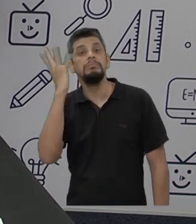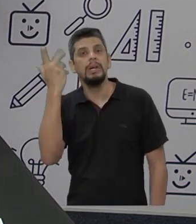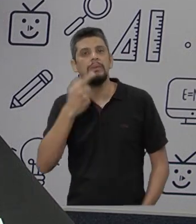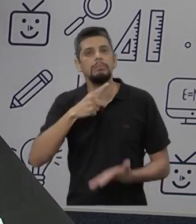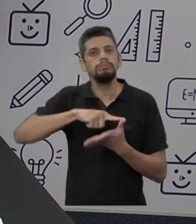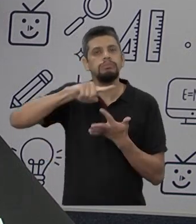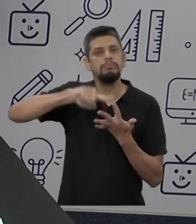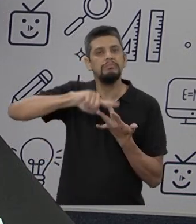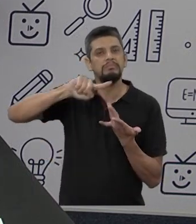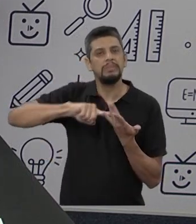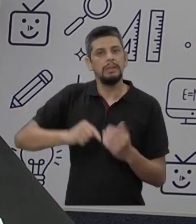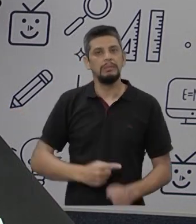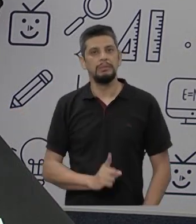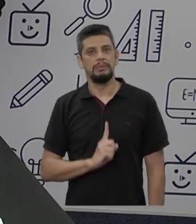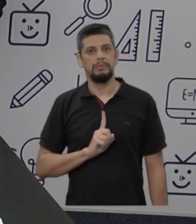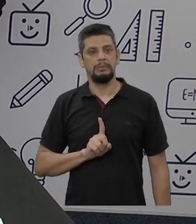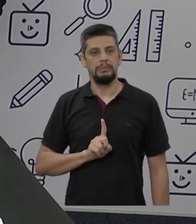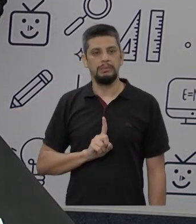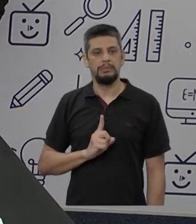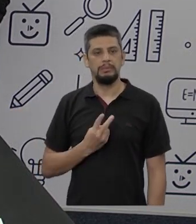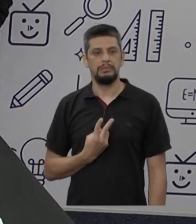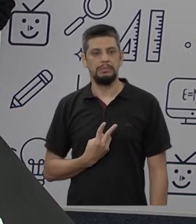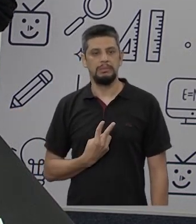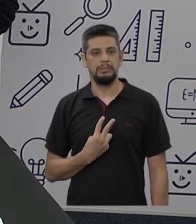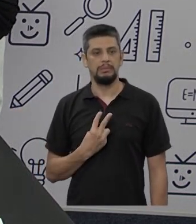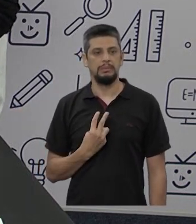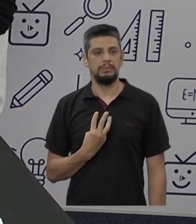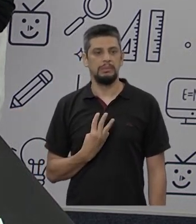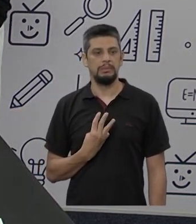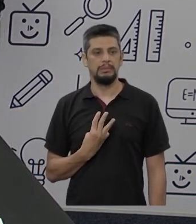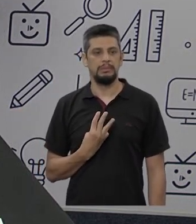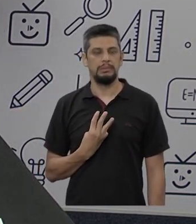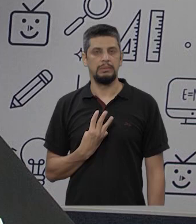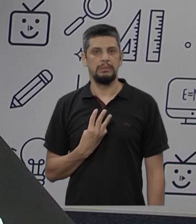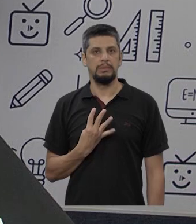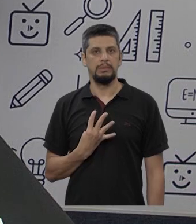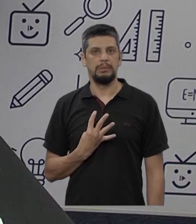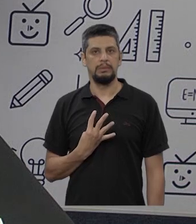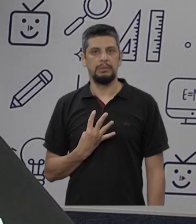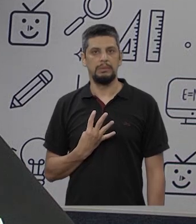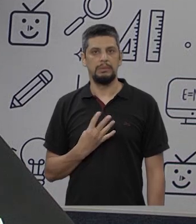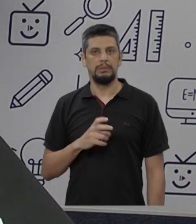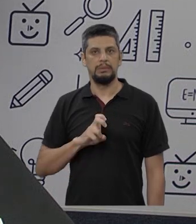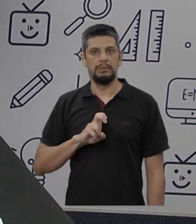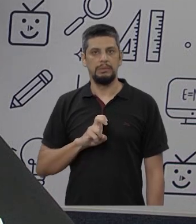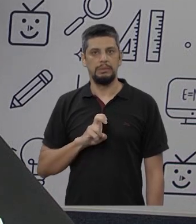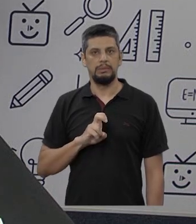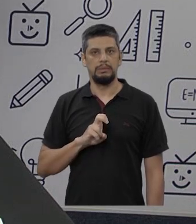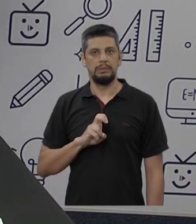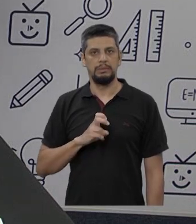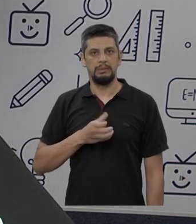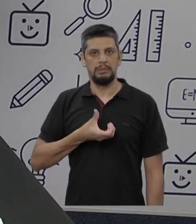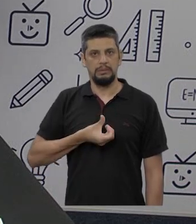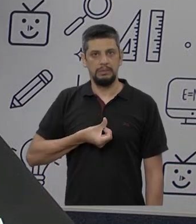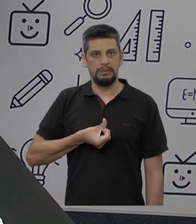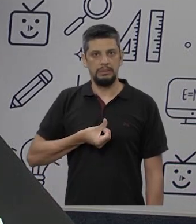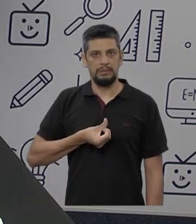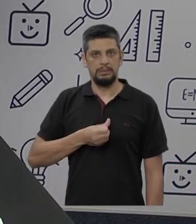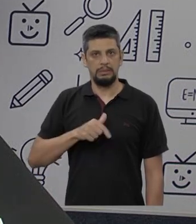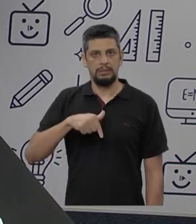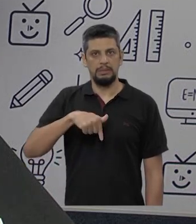acontecimento? Vamos contar? Uma, duas, três, quatro,